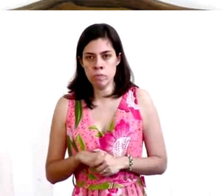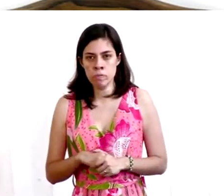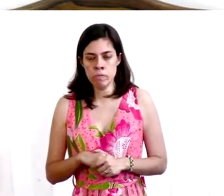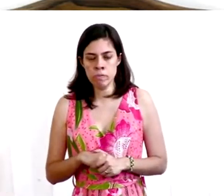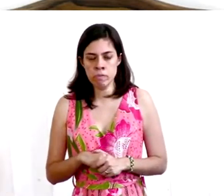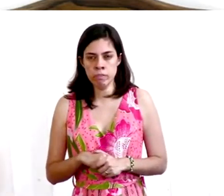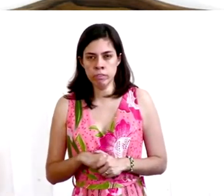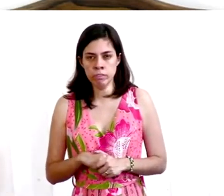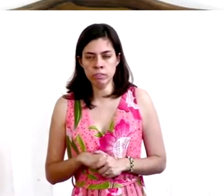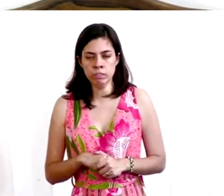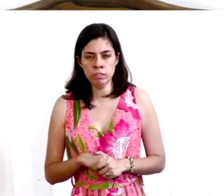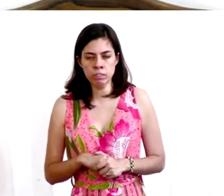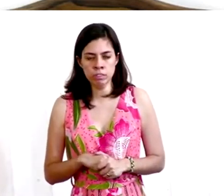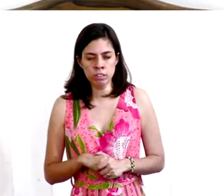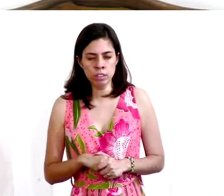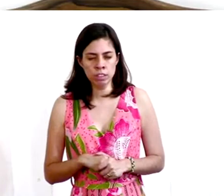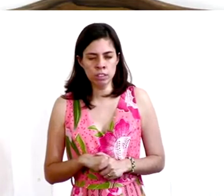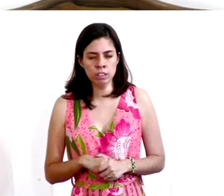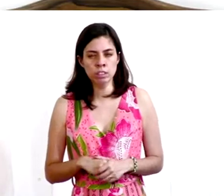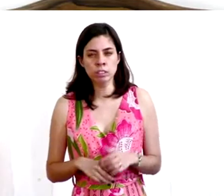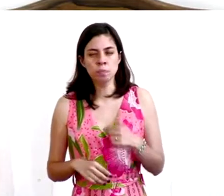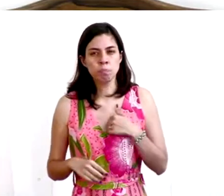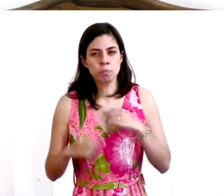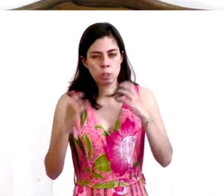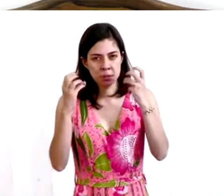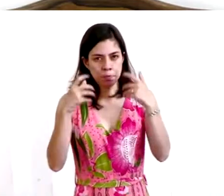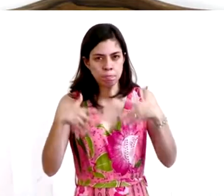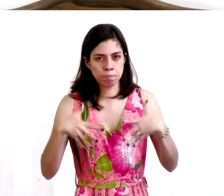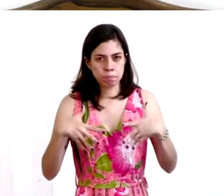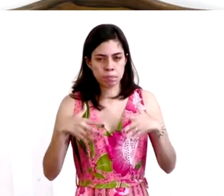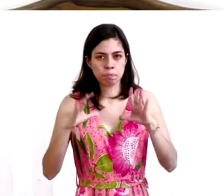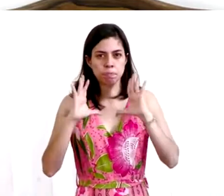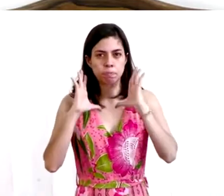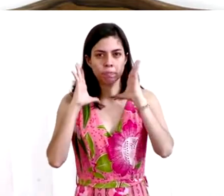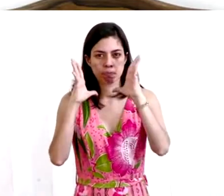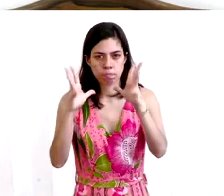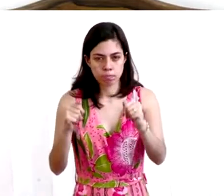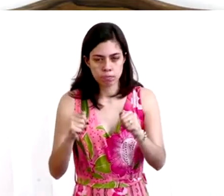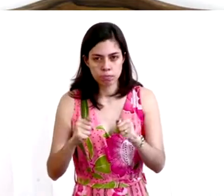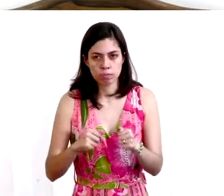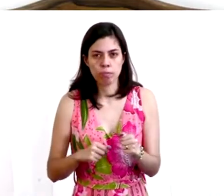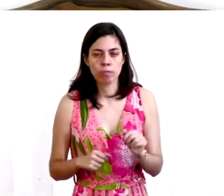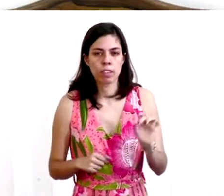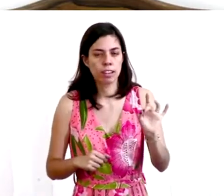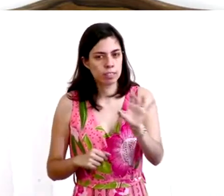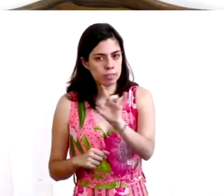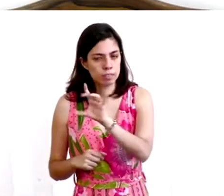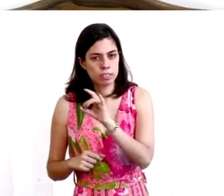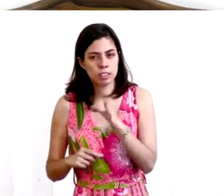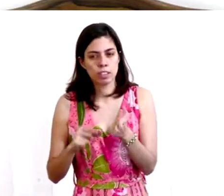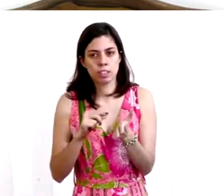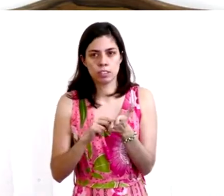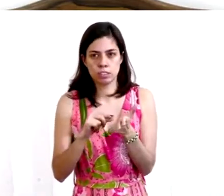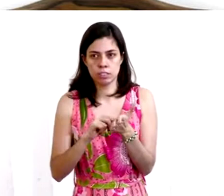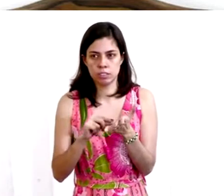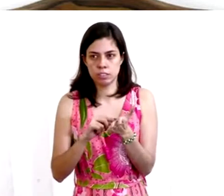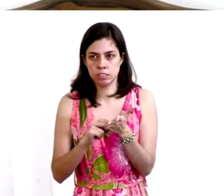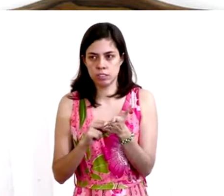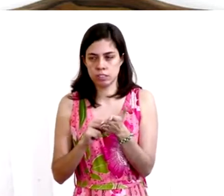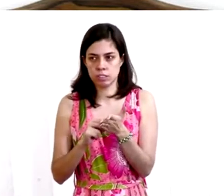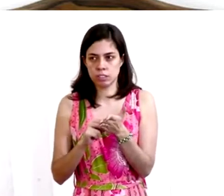de uma ideia teológica somente, embora cada versículo aqui possa ser